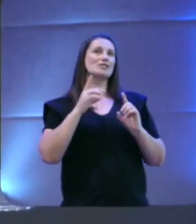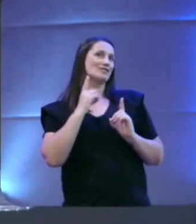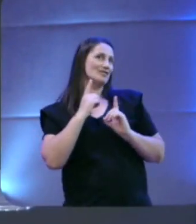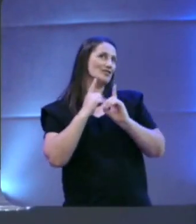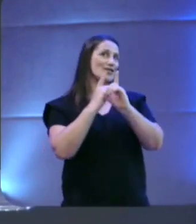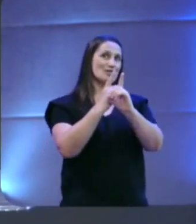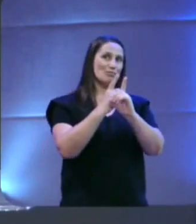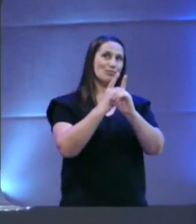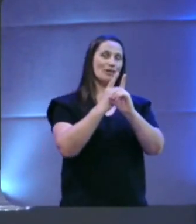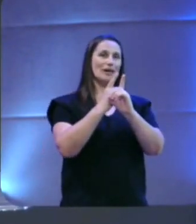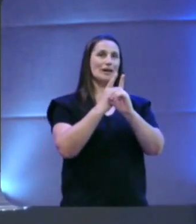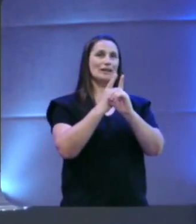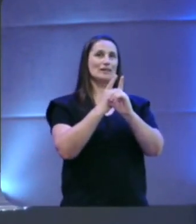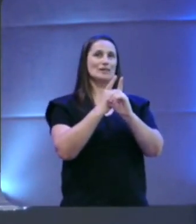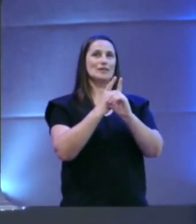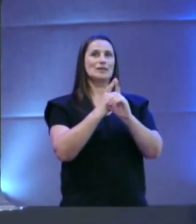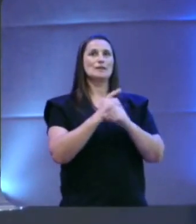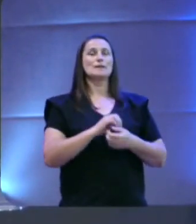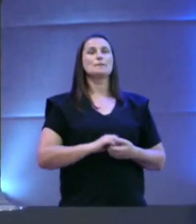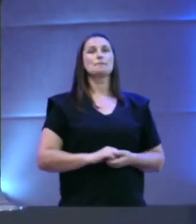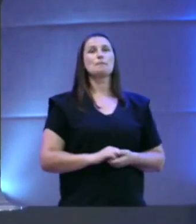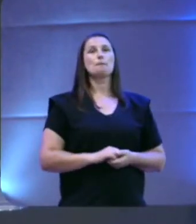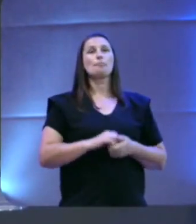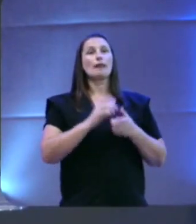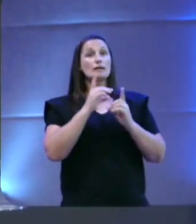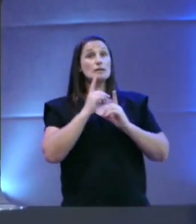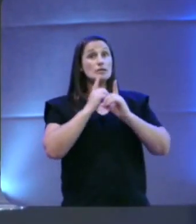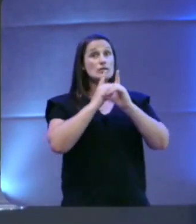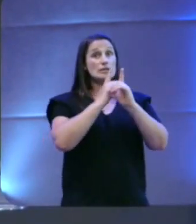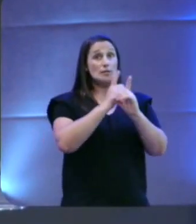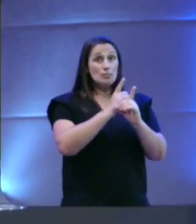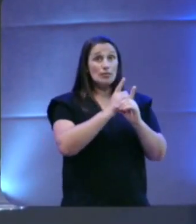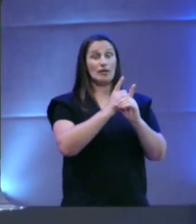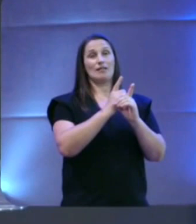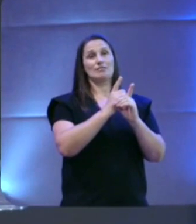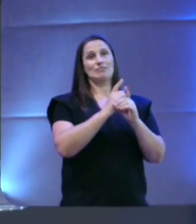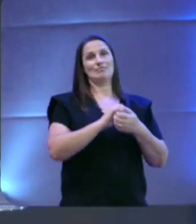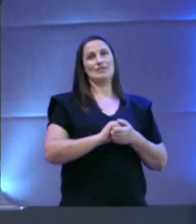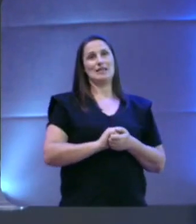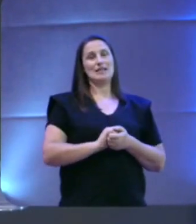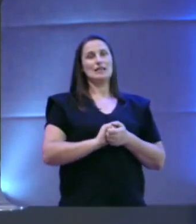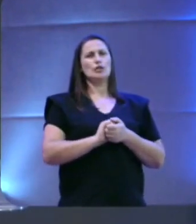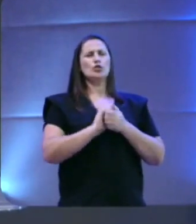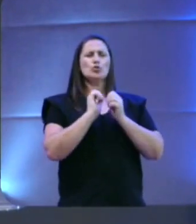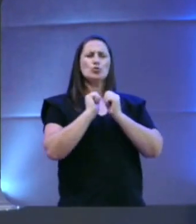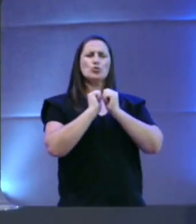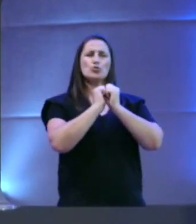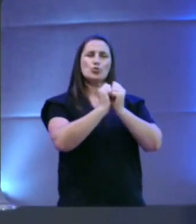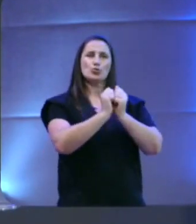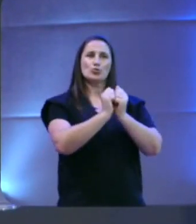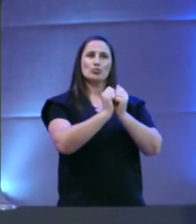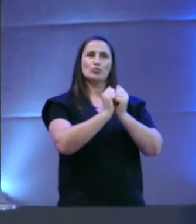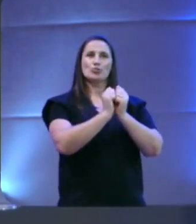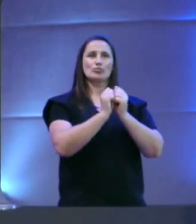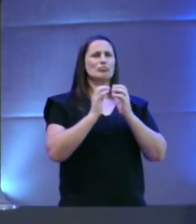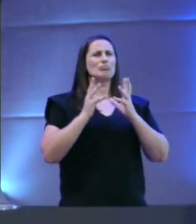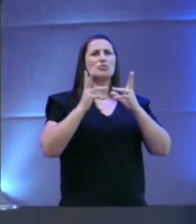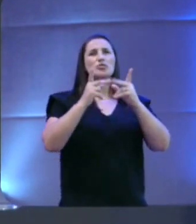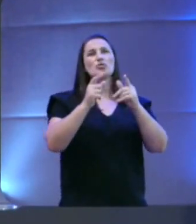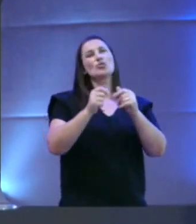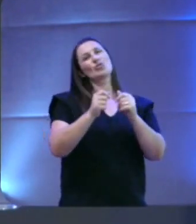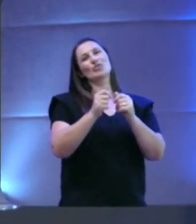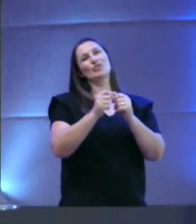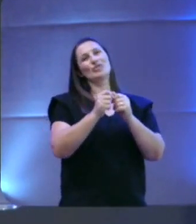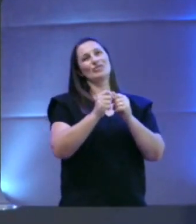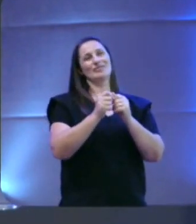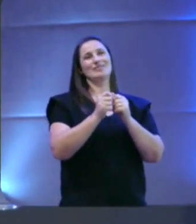a multiplicação de discípulos, do evangelismo, discipulado, plantação de igrejas, caminhando por todas as áreas da nossa igreja. E assim que o